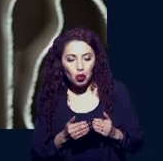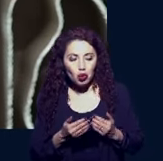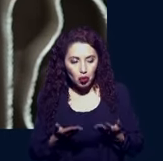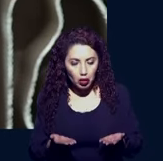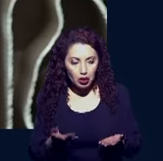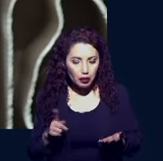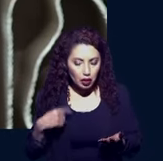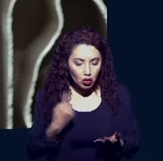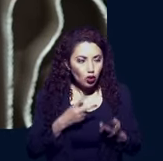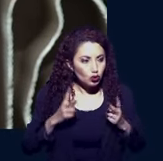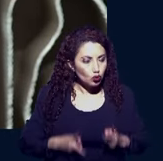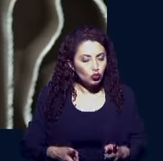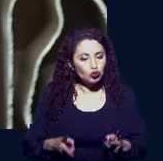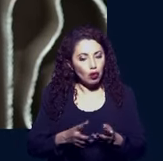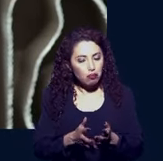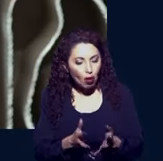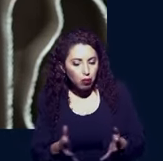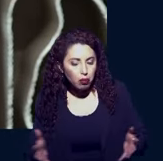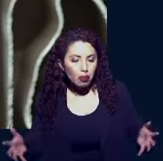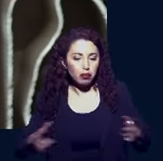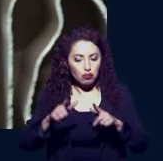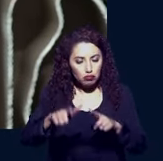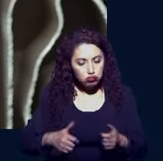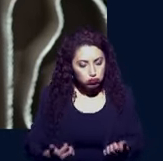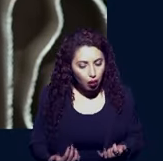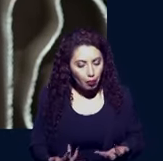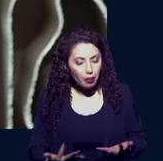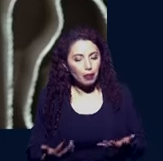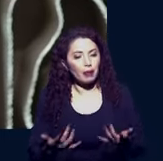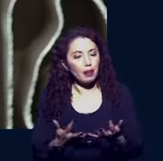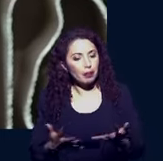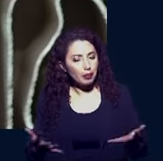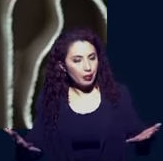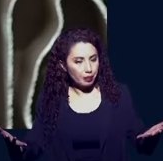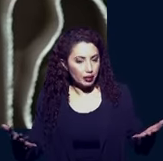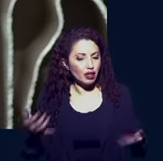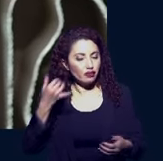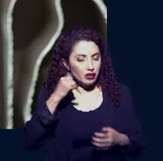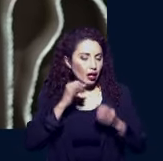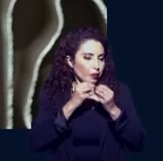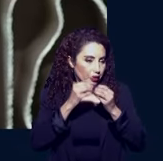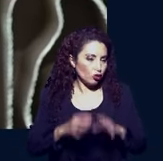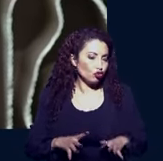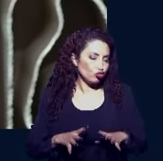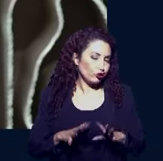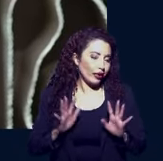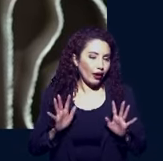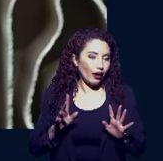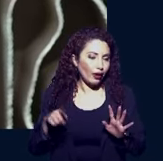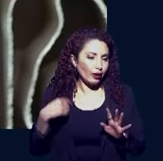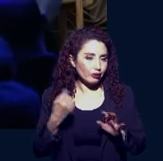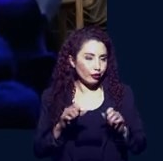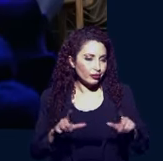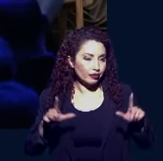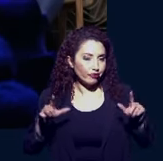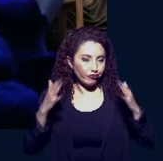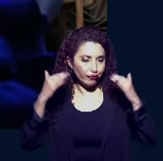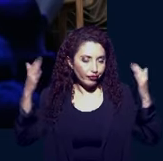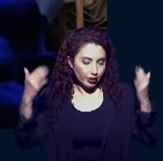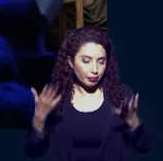expandindo produção expandindo sem sem grandes danos para aquela questão da imagem que nós falamos no começo